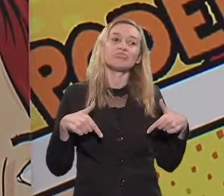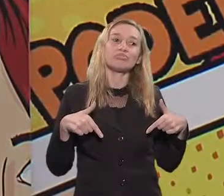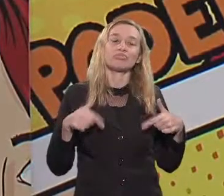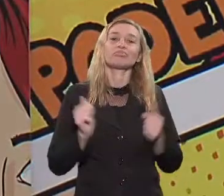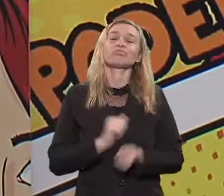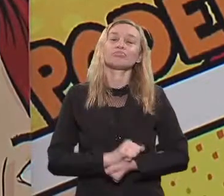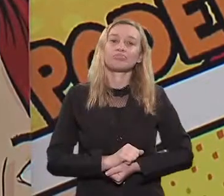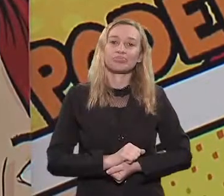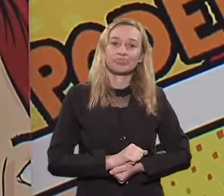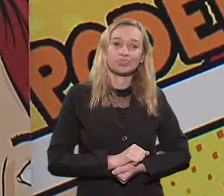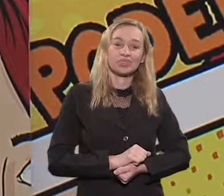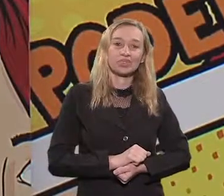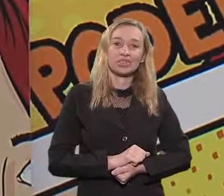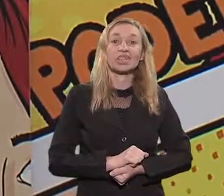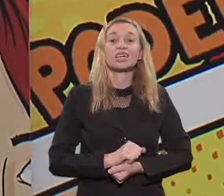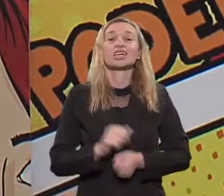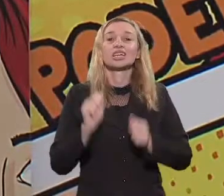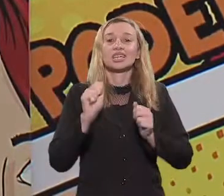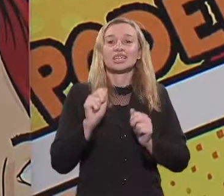site